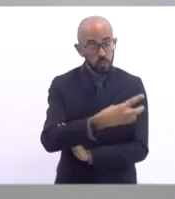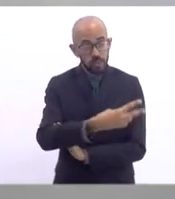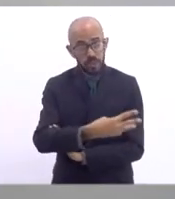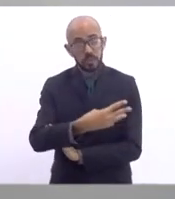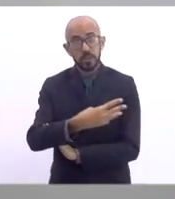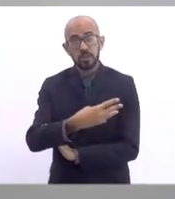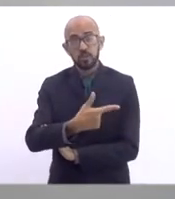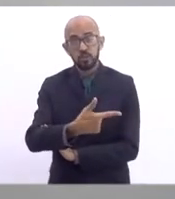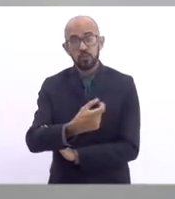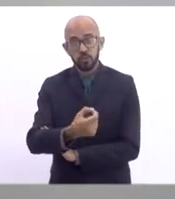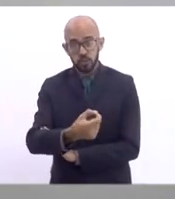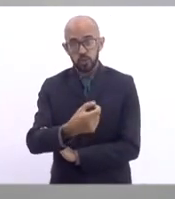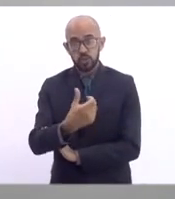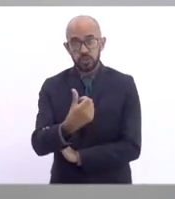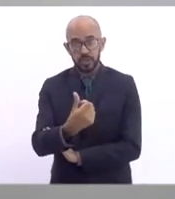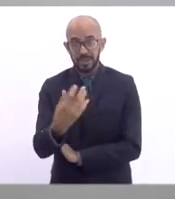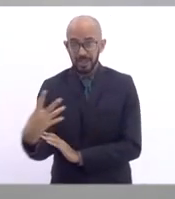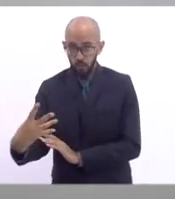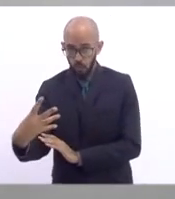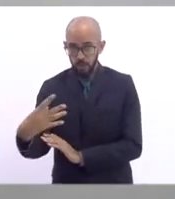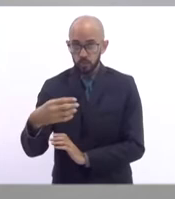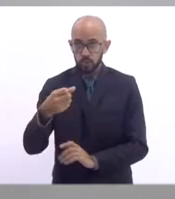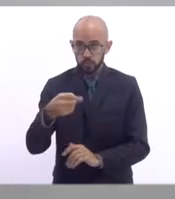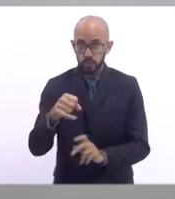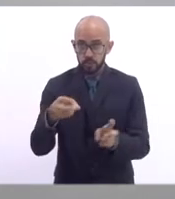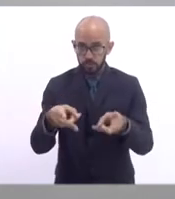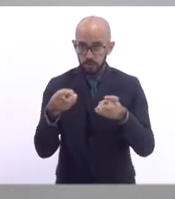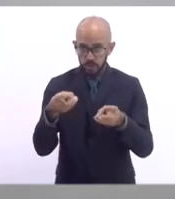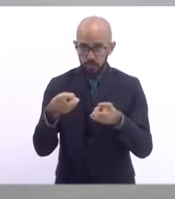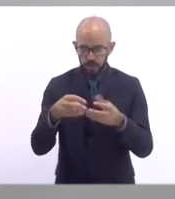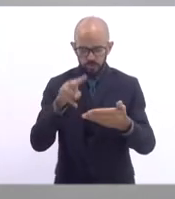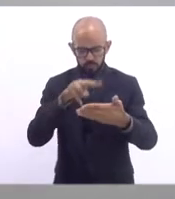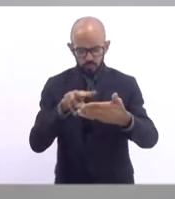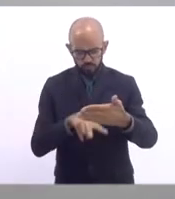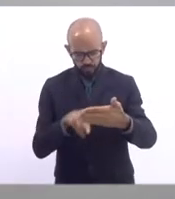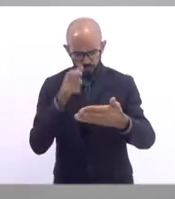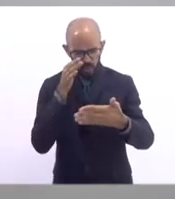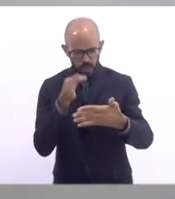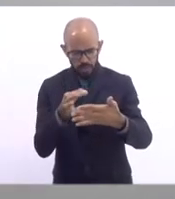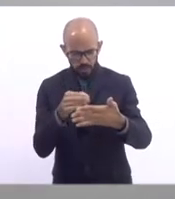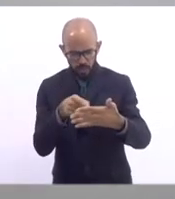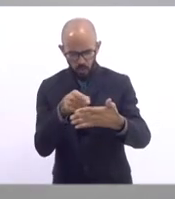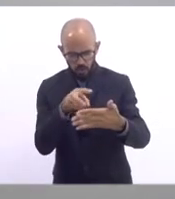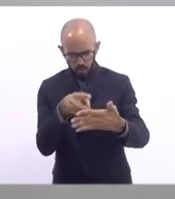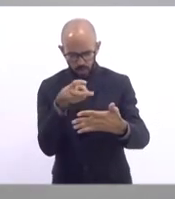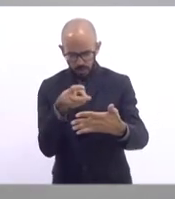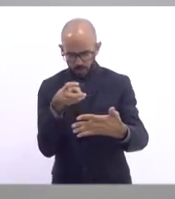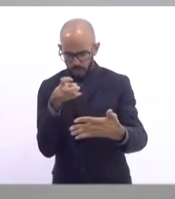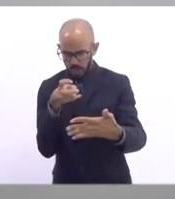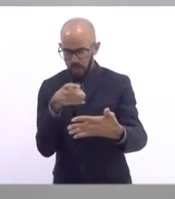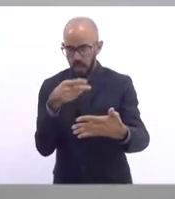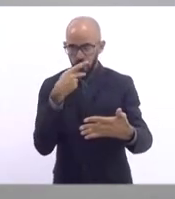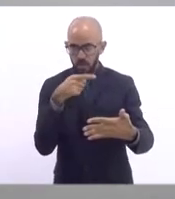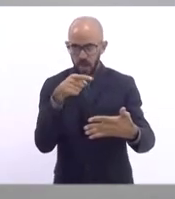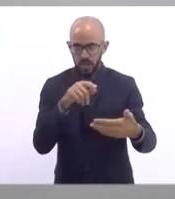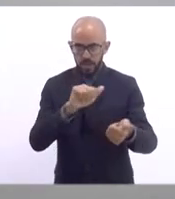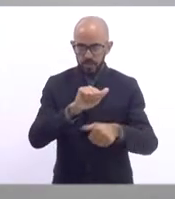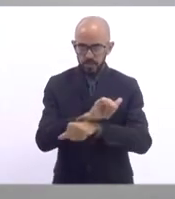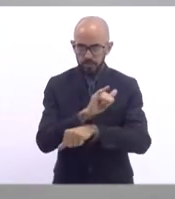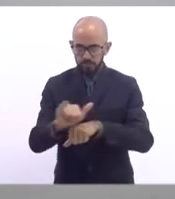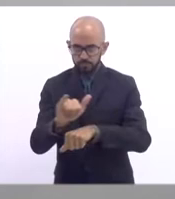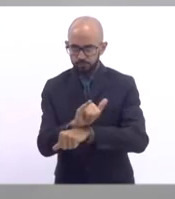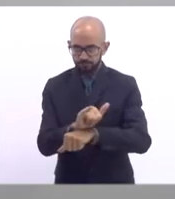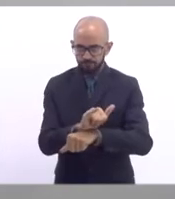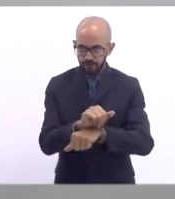se você Lela com atenção Ela diz que esses remanejamentos dessa